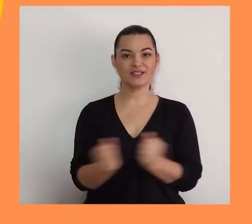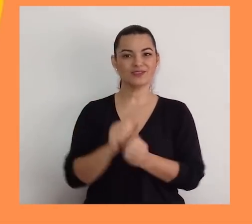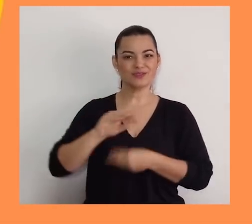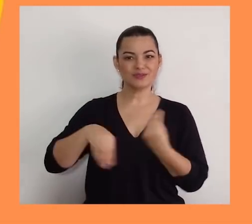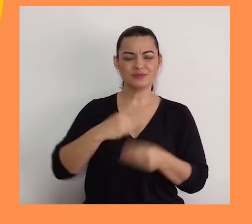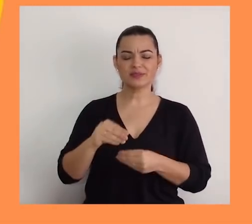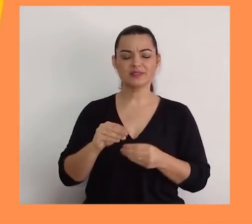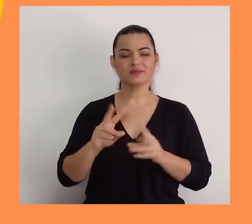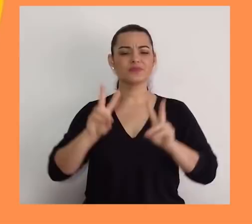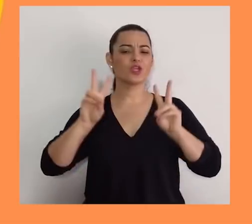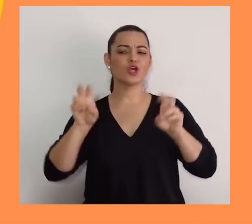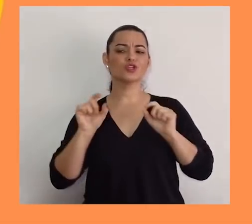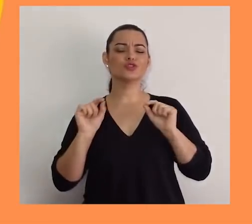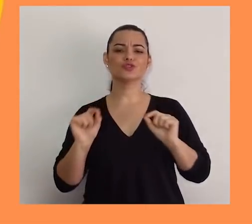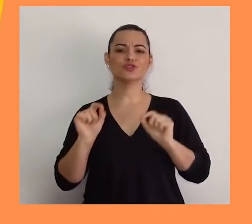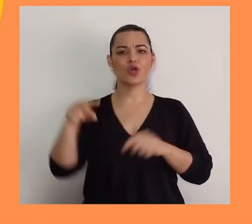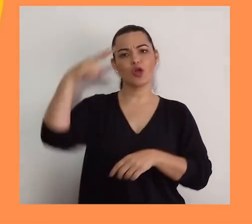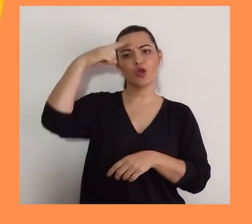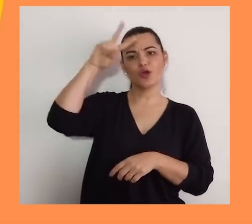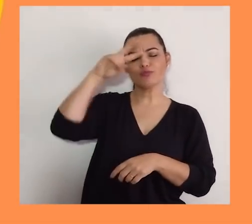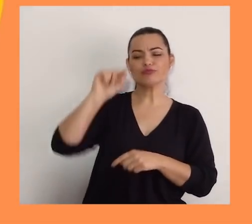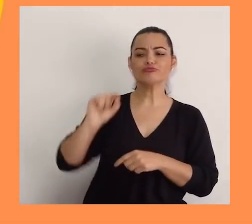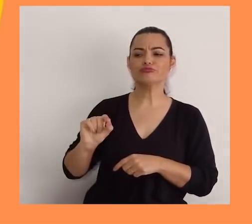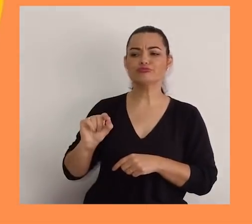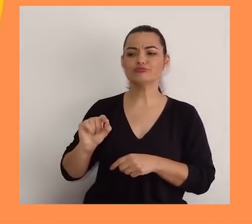uma comida? Como é essa comida?